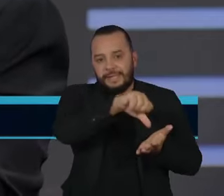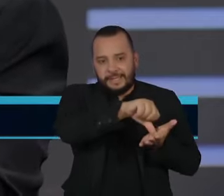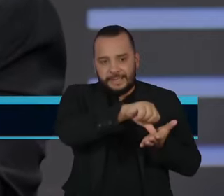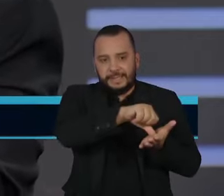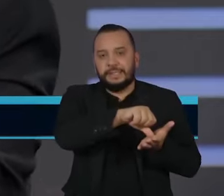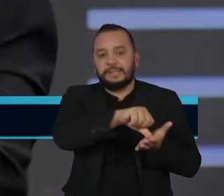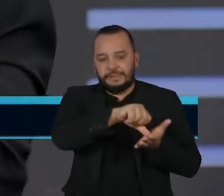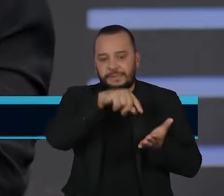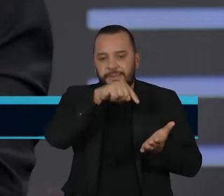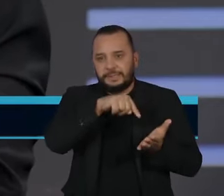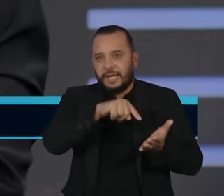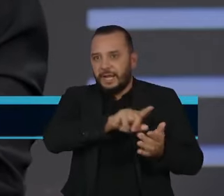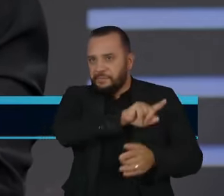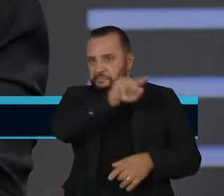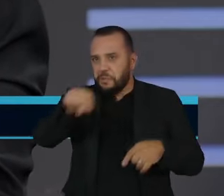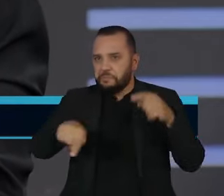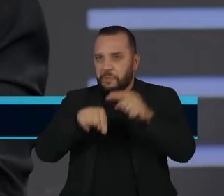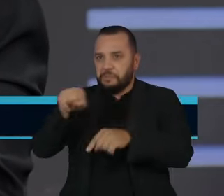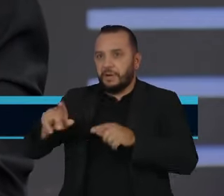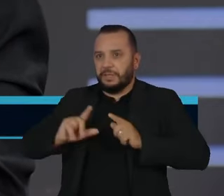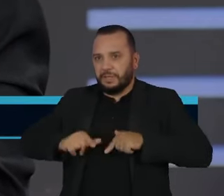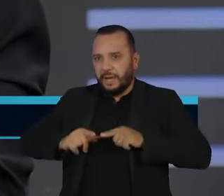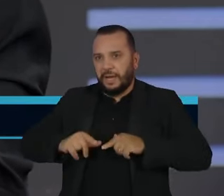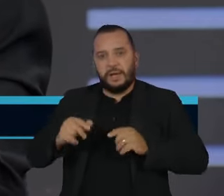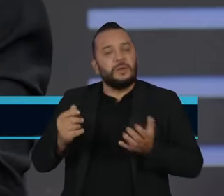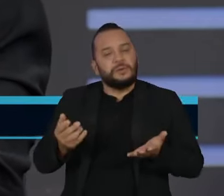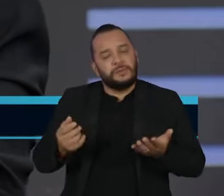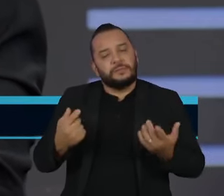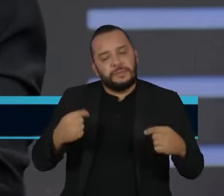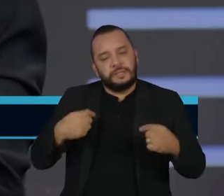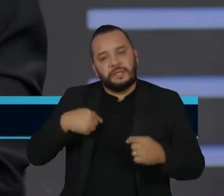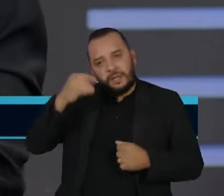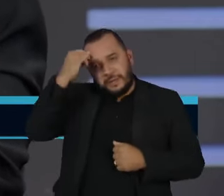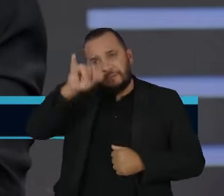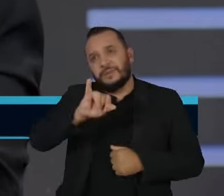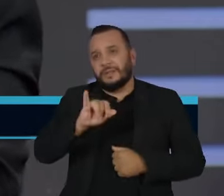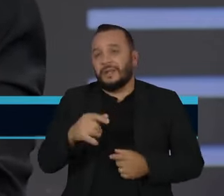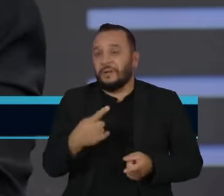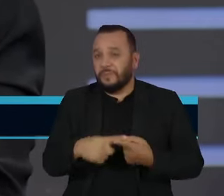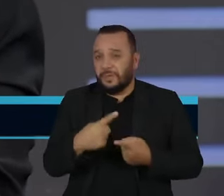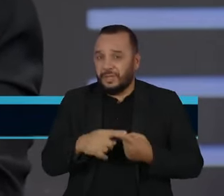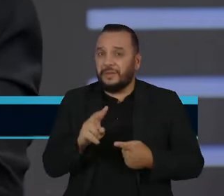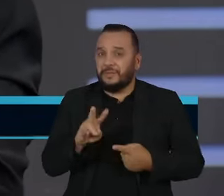tem que se impedir de qualquer modo, porque o desastre é muito maior do que aquele que a gente já tem agora.